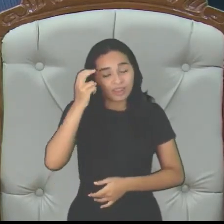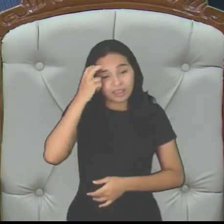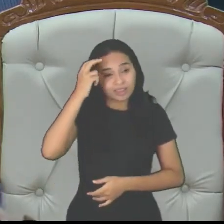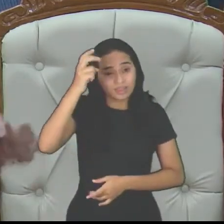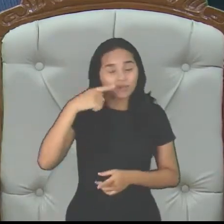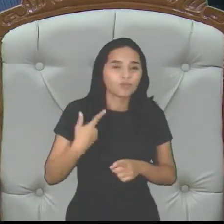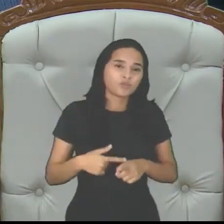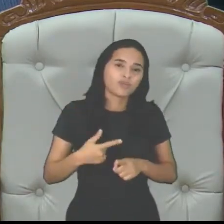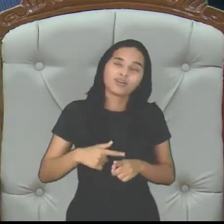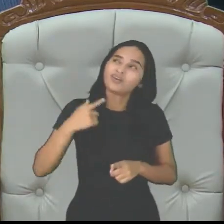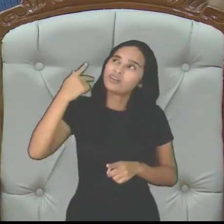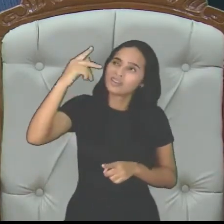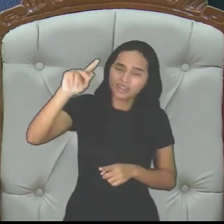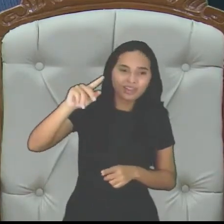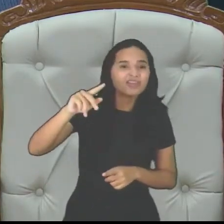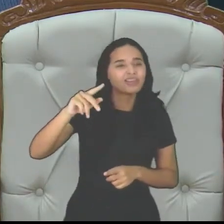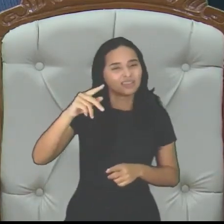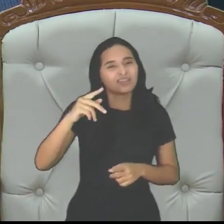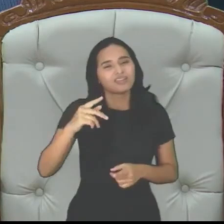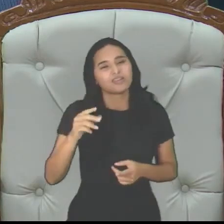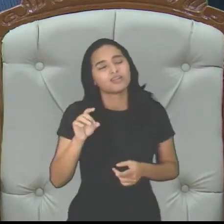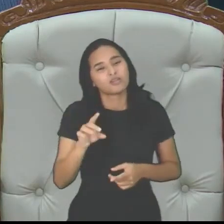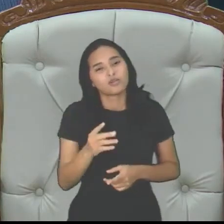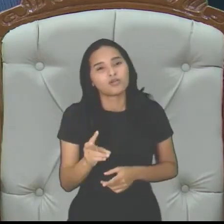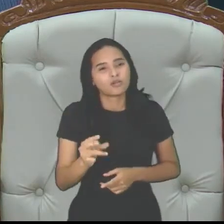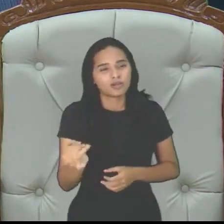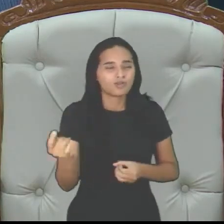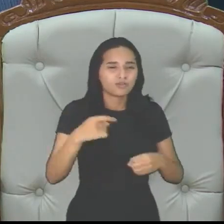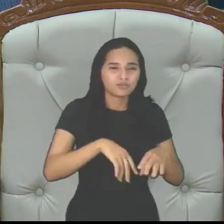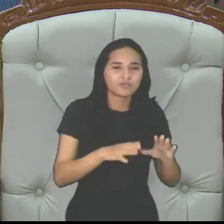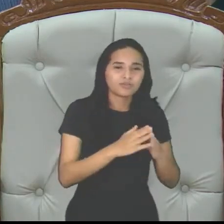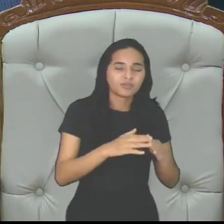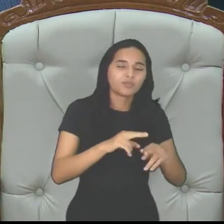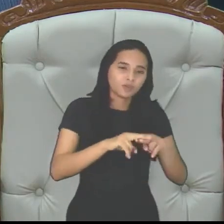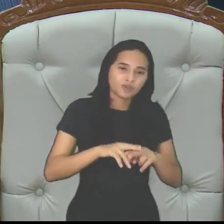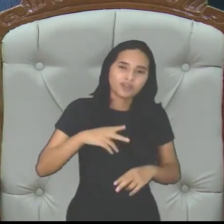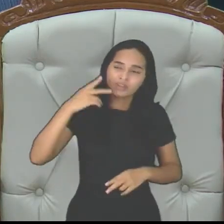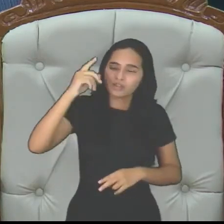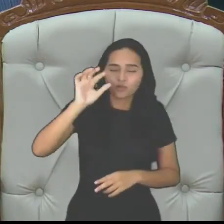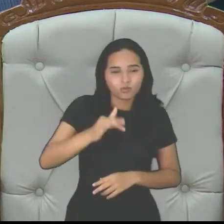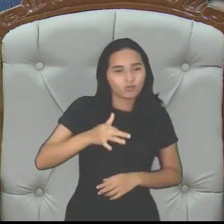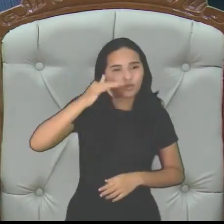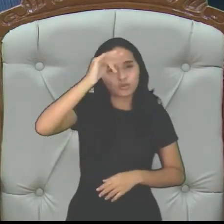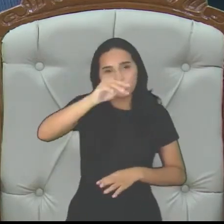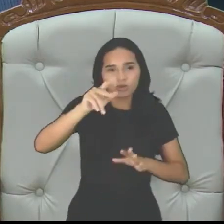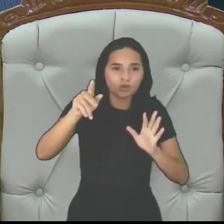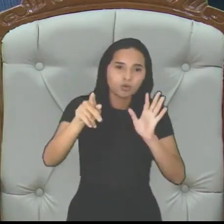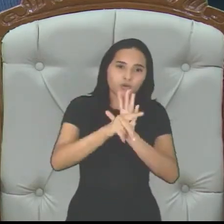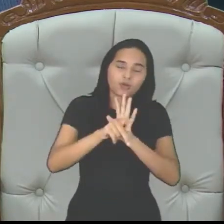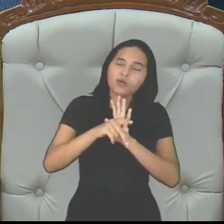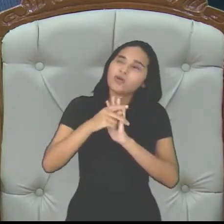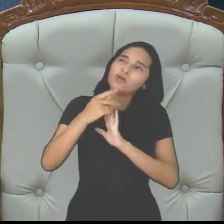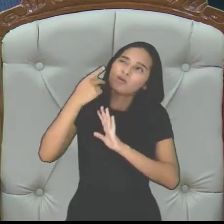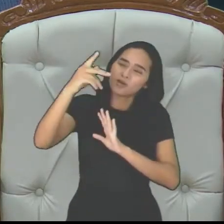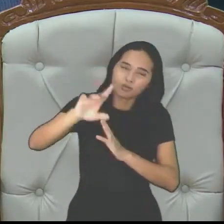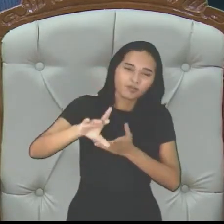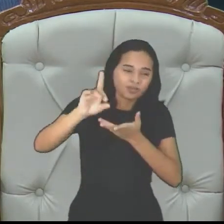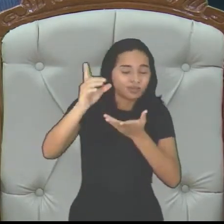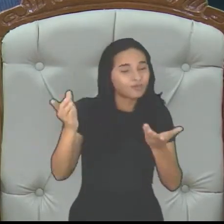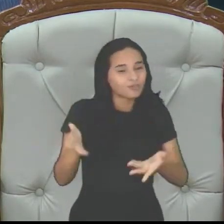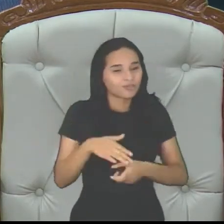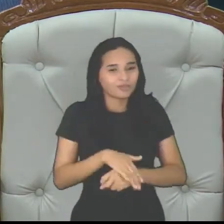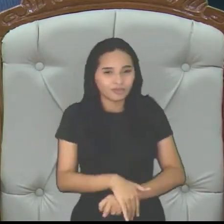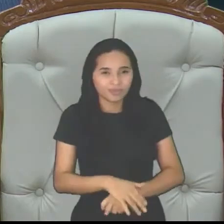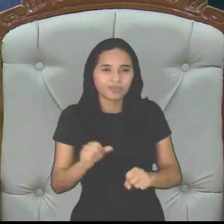causa dele. Só vai para casa por causa dele. O futuro nos pertence por causa dele. Então, nesta